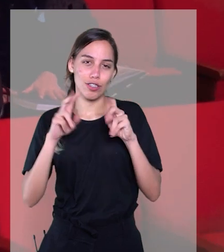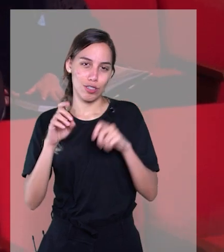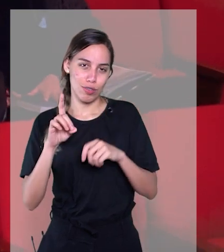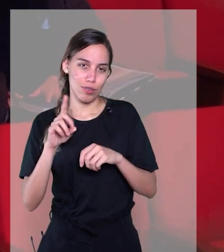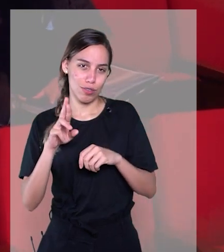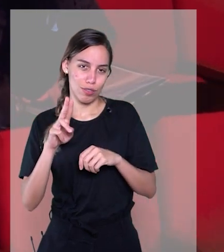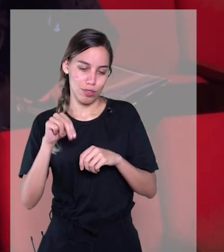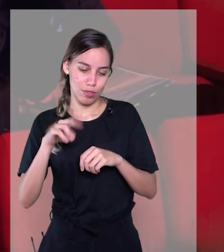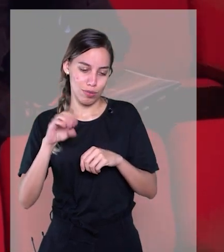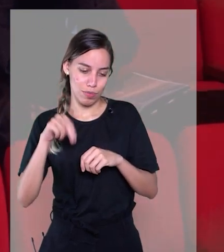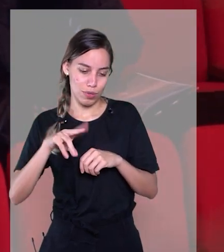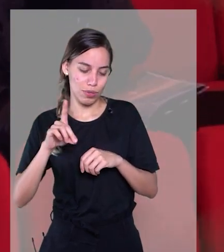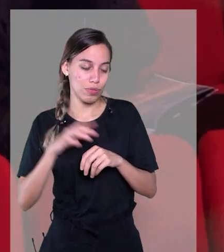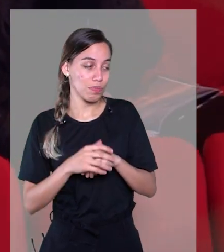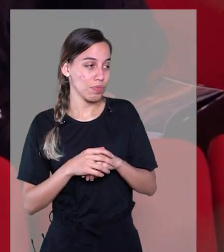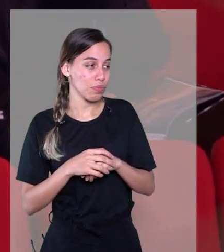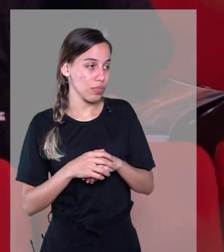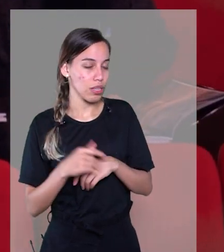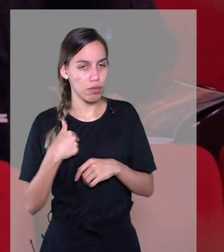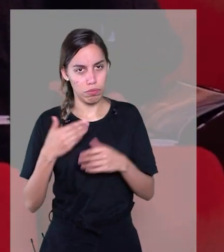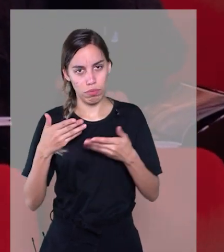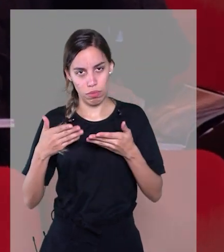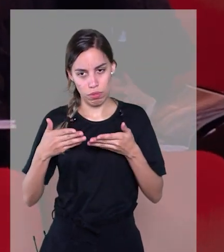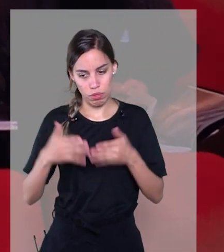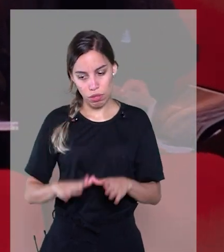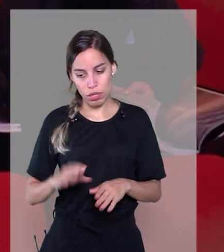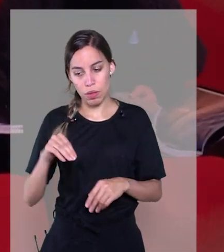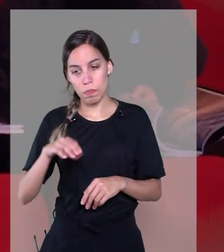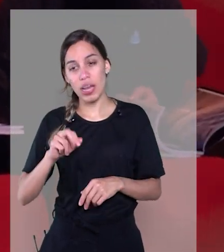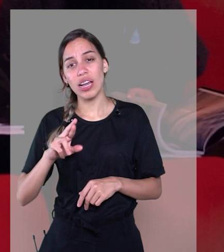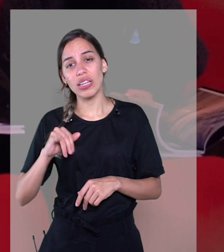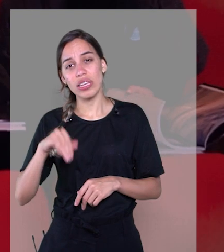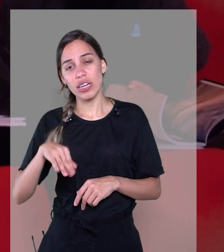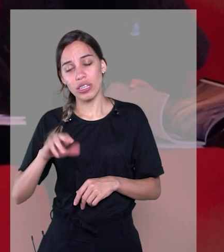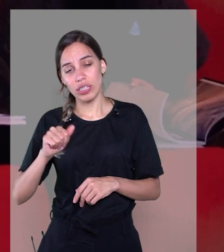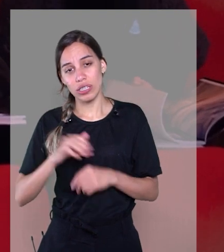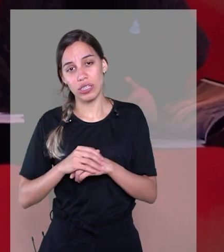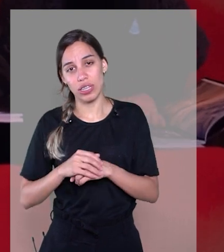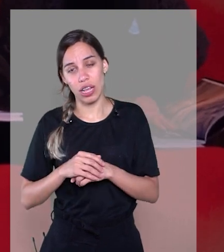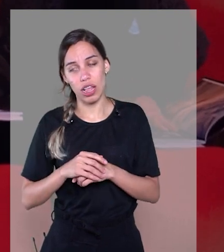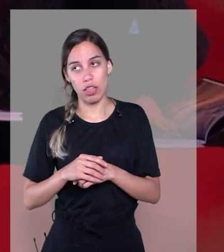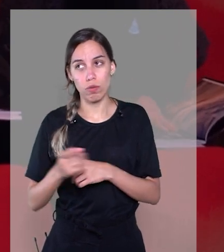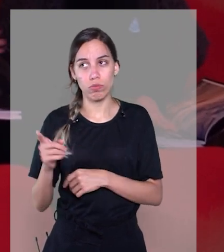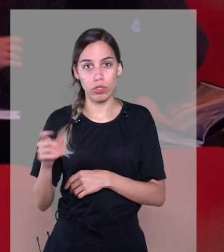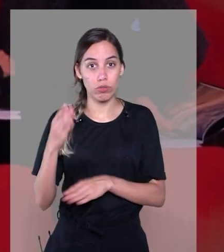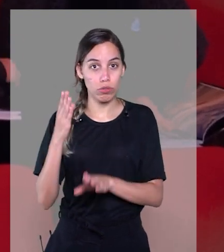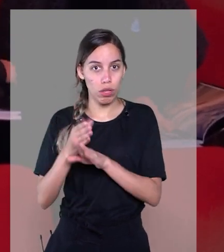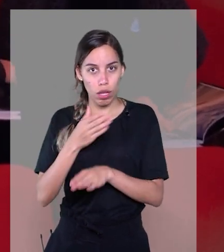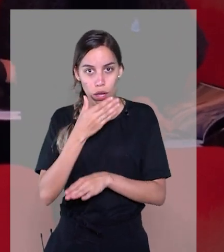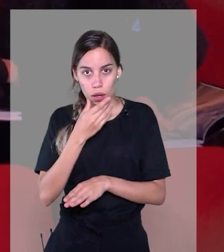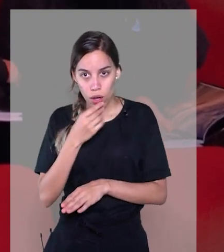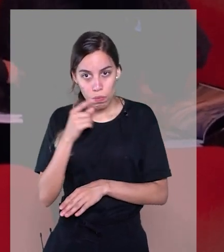eu nasci em Mariana e fui pra lá, porque minha família é do meu pai é de lá. E nisso de uma época eu era muito assim, e quando eu descobri que Drummond era de lá, eu comecei a